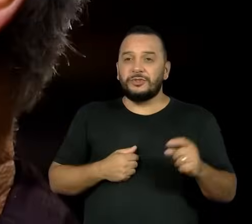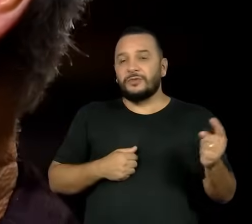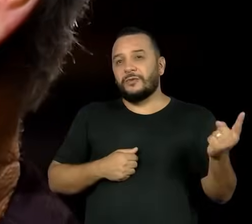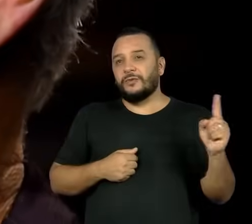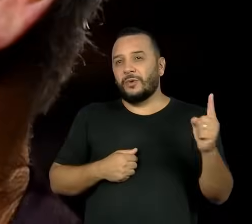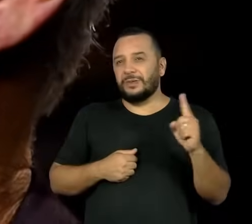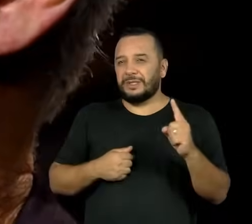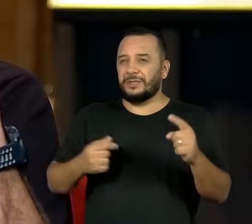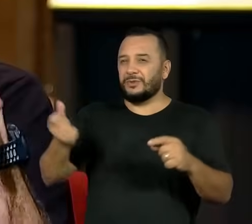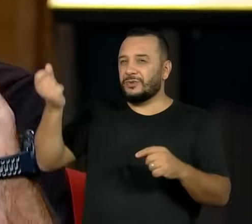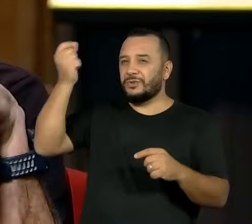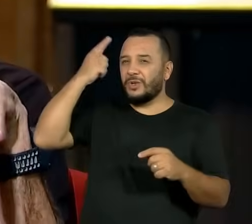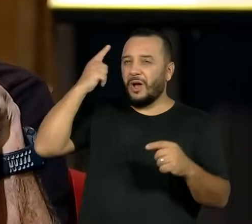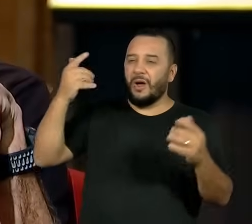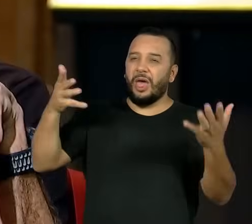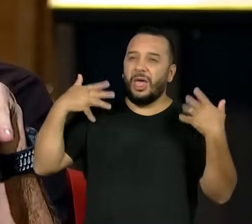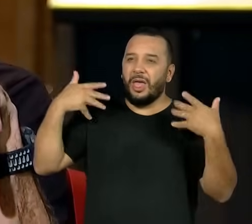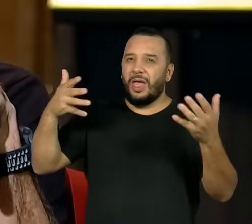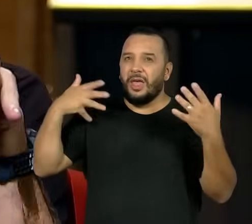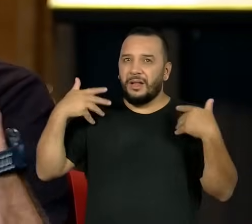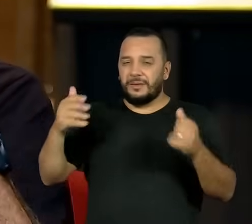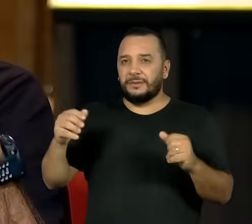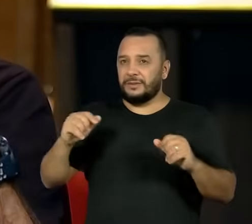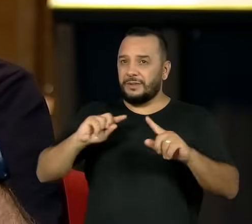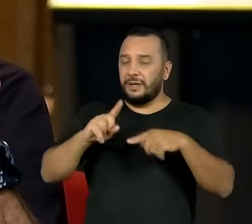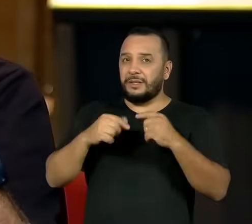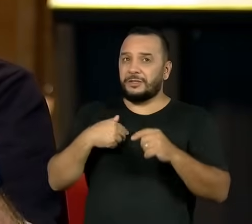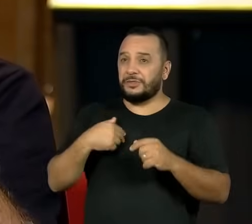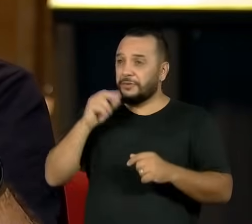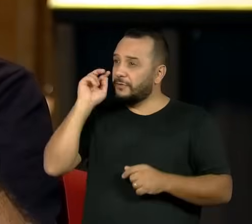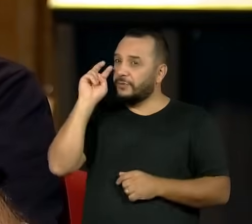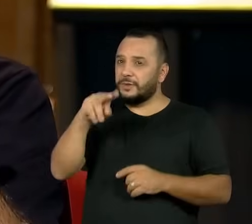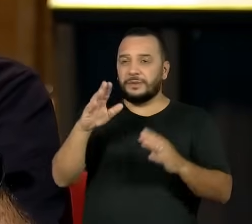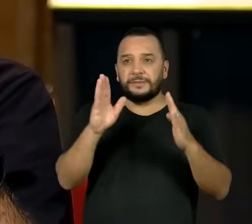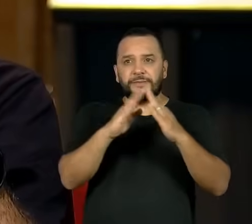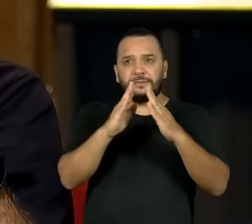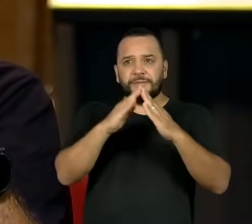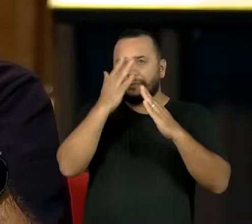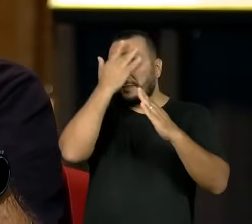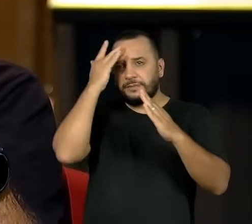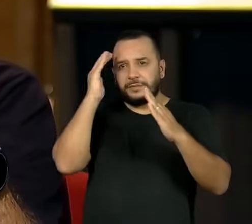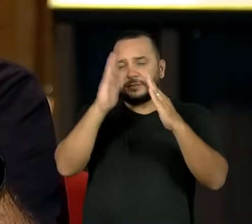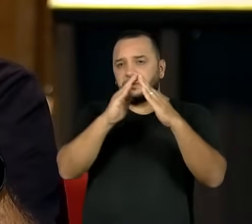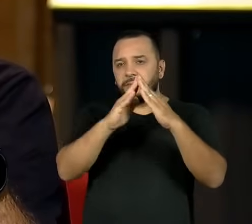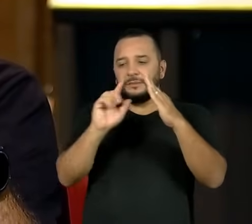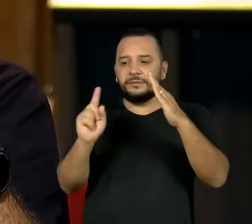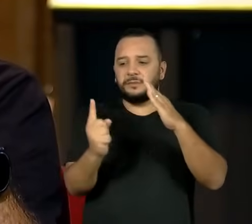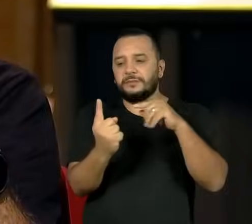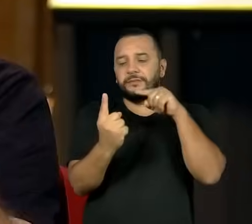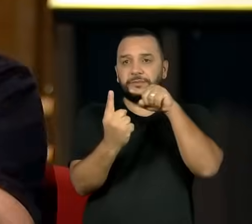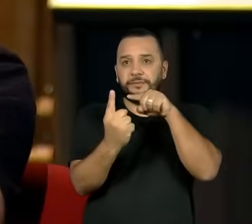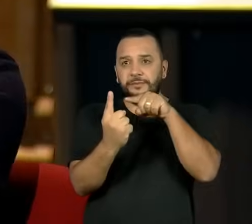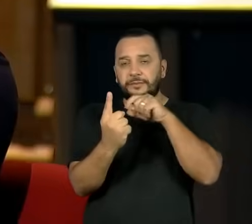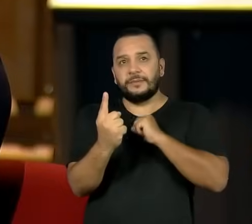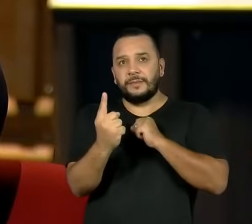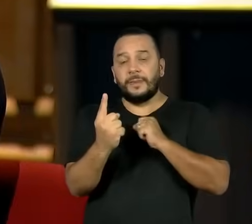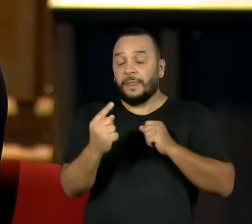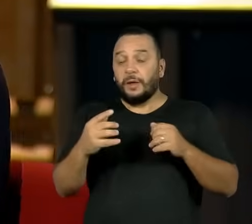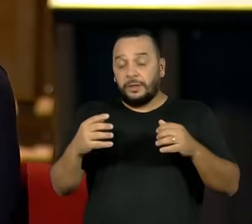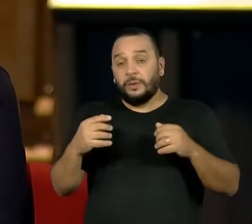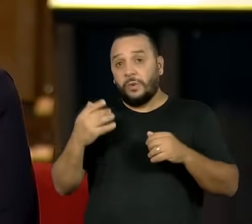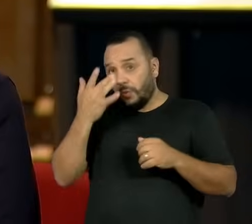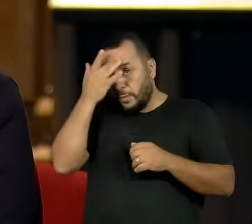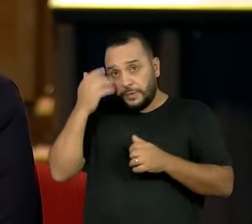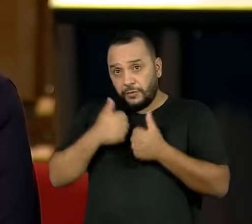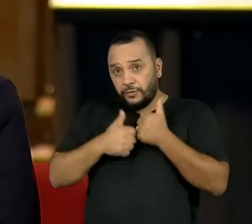sol quente danado. No meio do caminho, encontramos uma casa de um morador, em que uma das pessoas que estava no nosso time